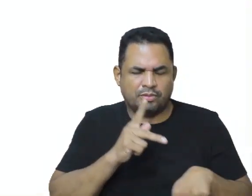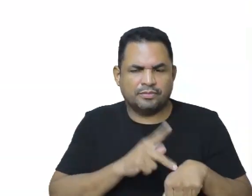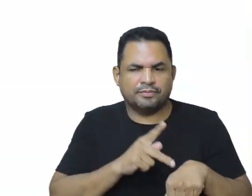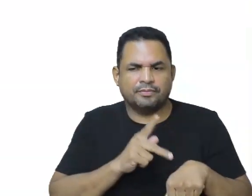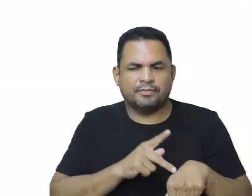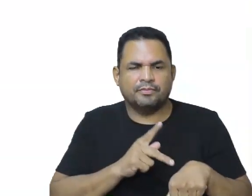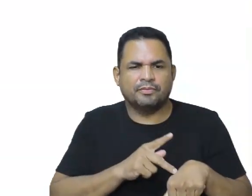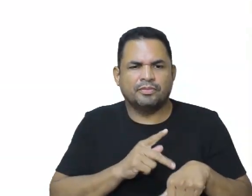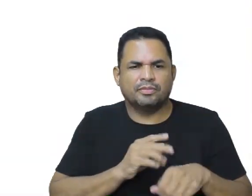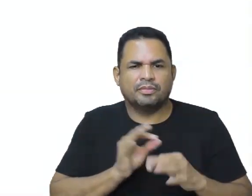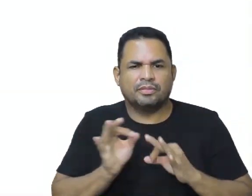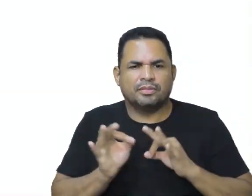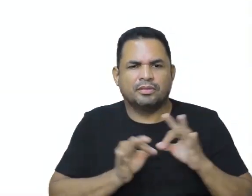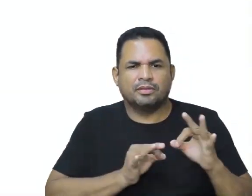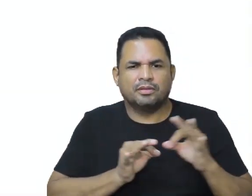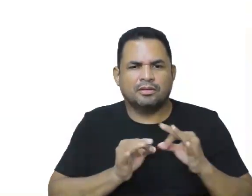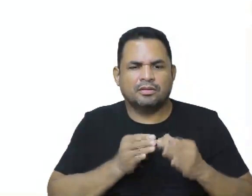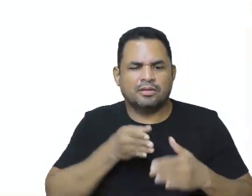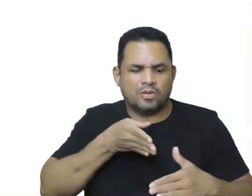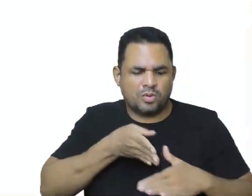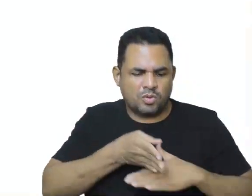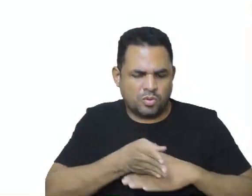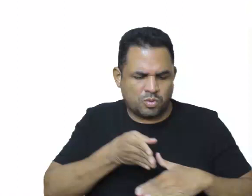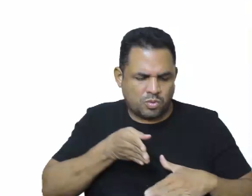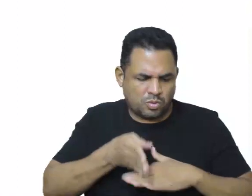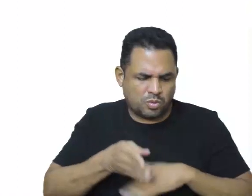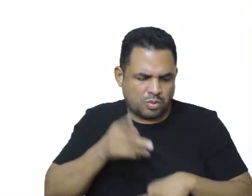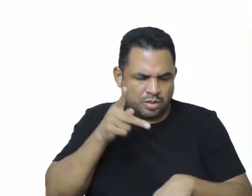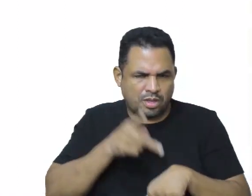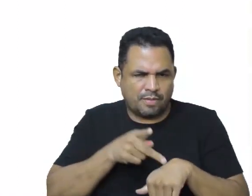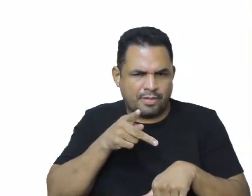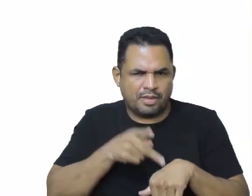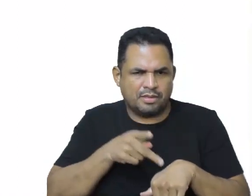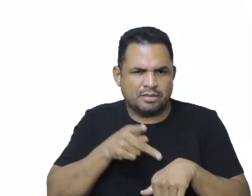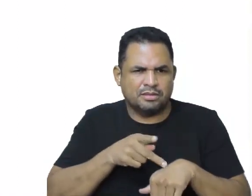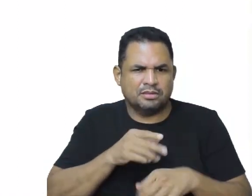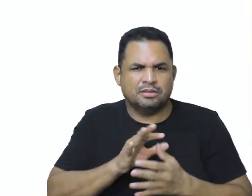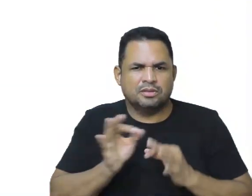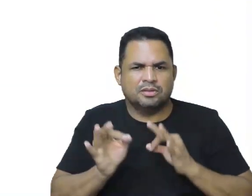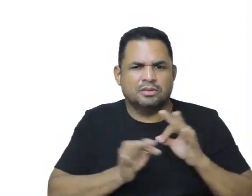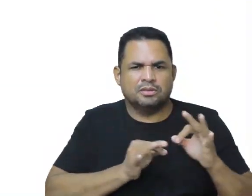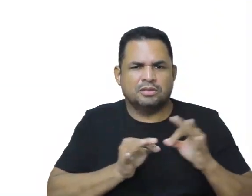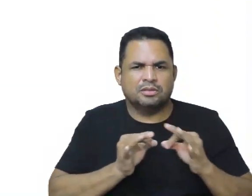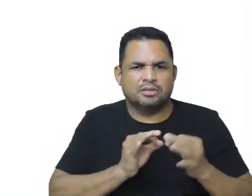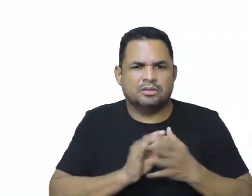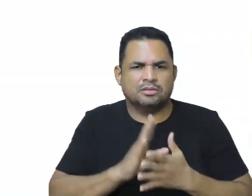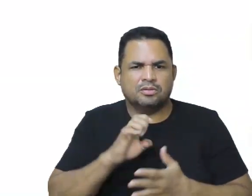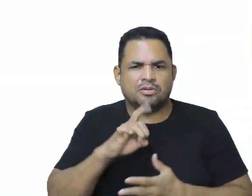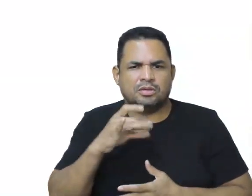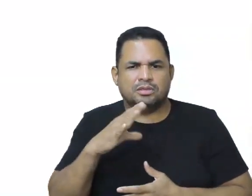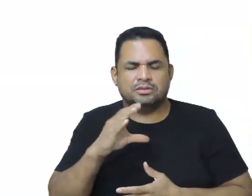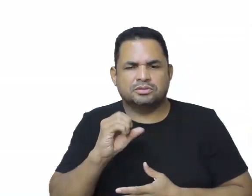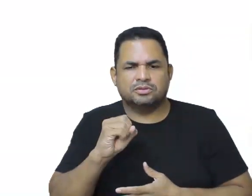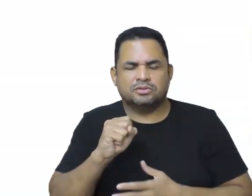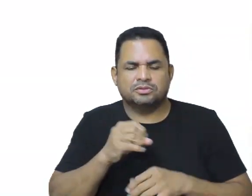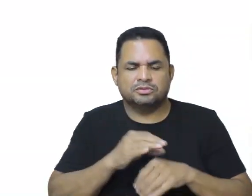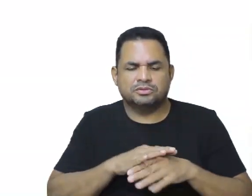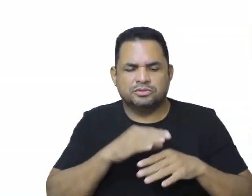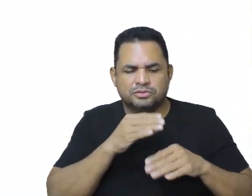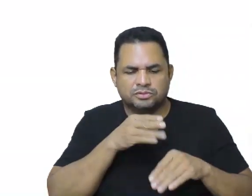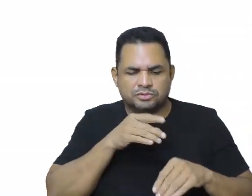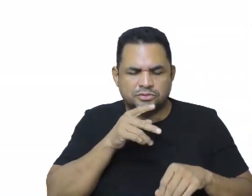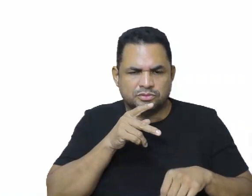C, a formação de suco no solo. D, a formação de concreções no